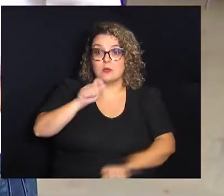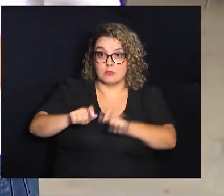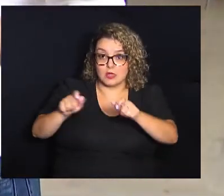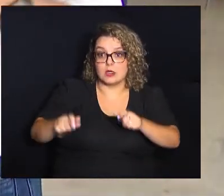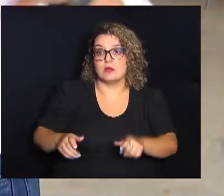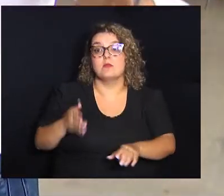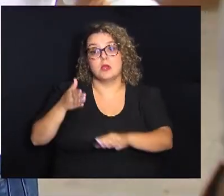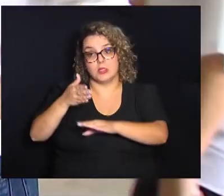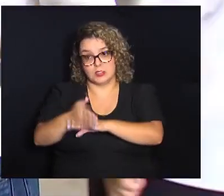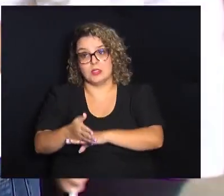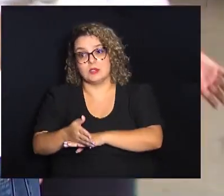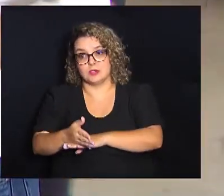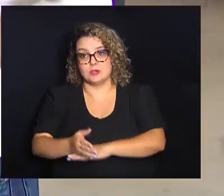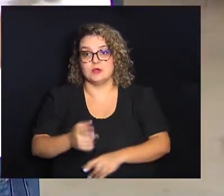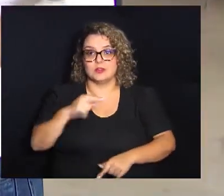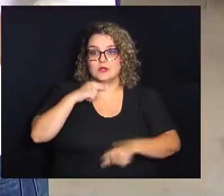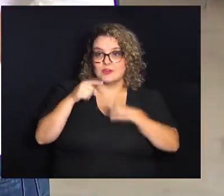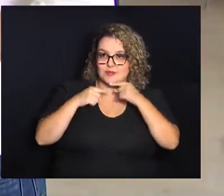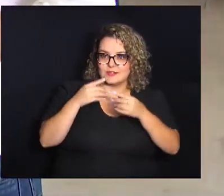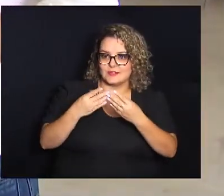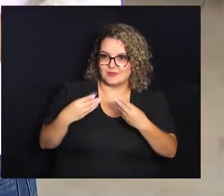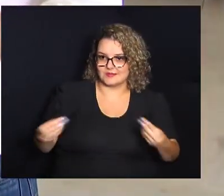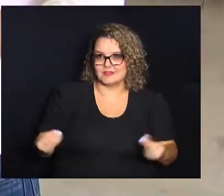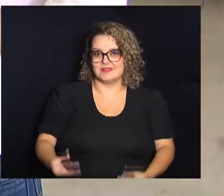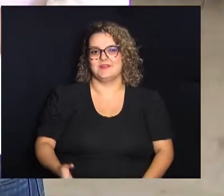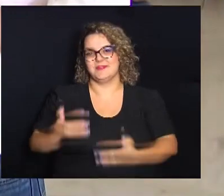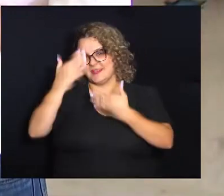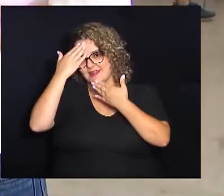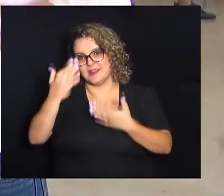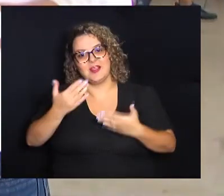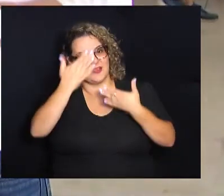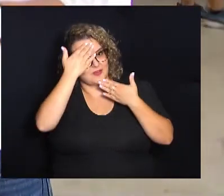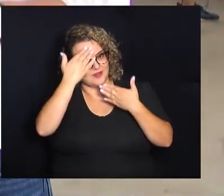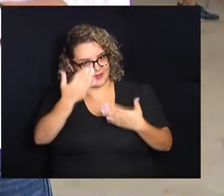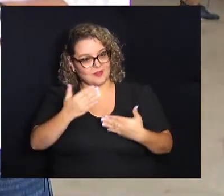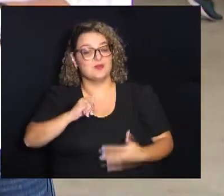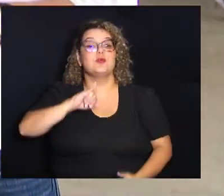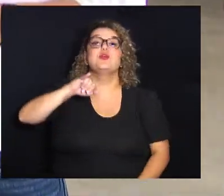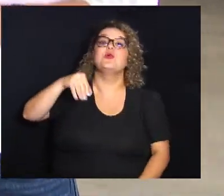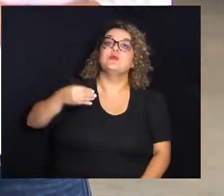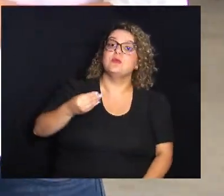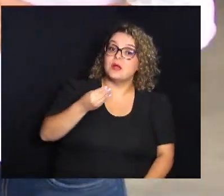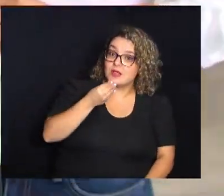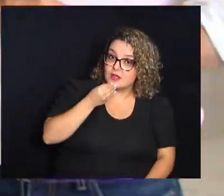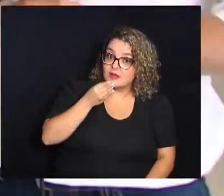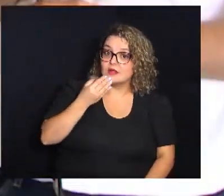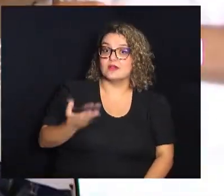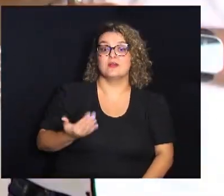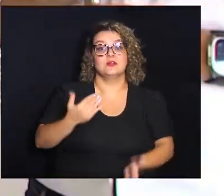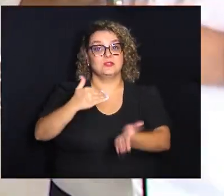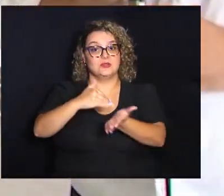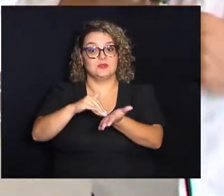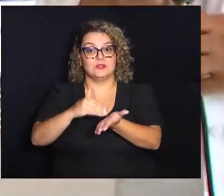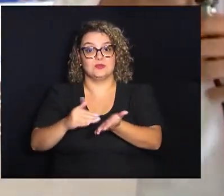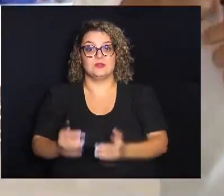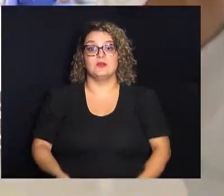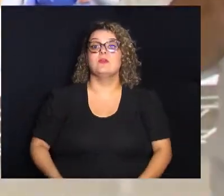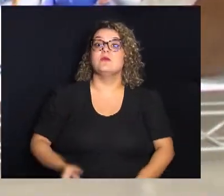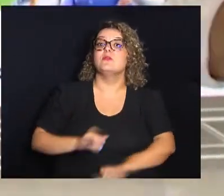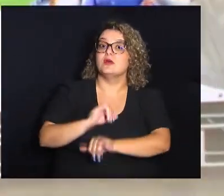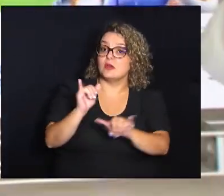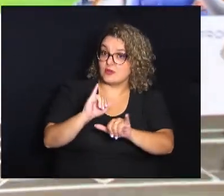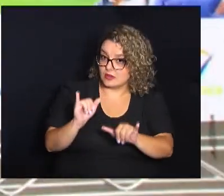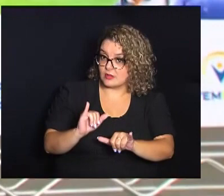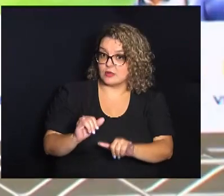possam acessar e tirar suas dúvidas. Muito obrigado. Muito obrigada. Aproveitando a deixa aqui do secretário, eu vou passar para você aí de casa